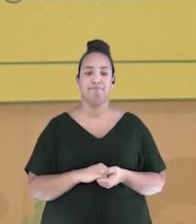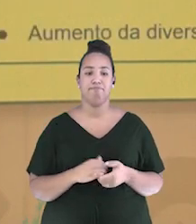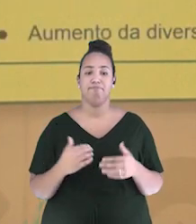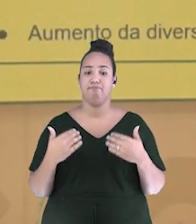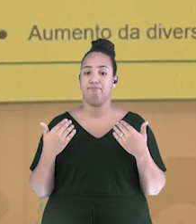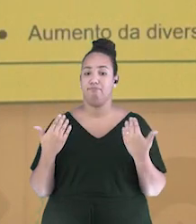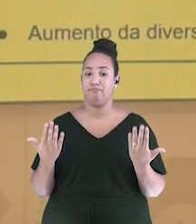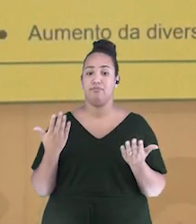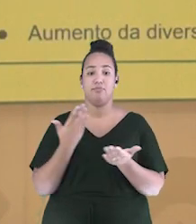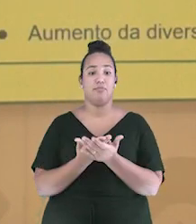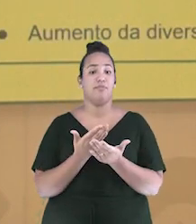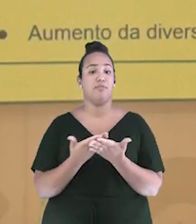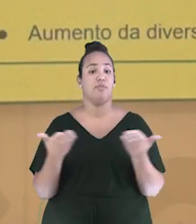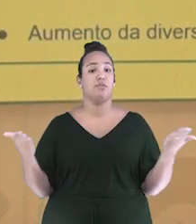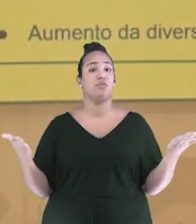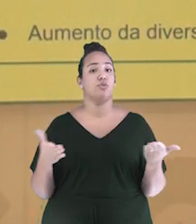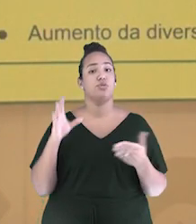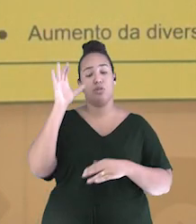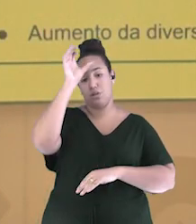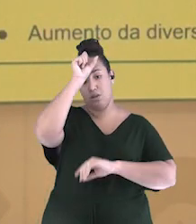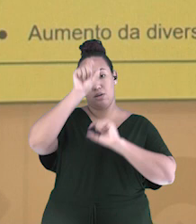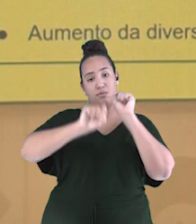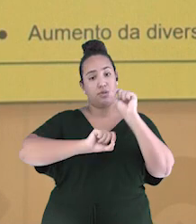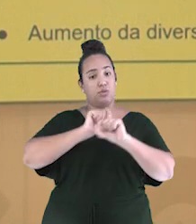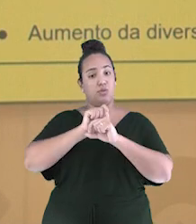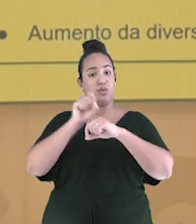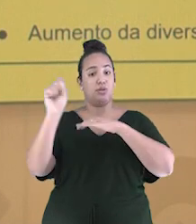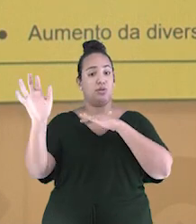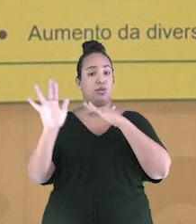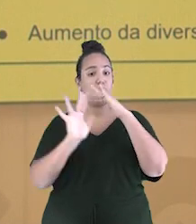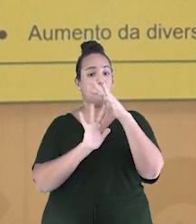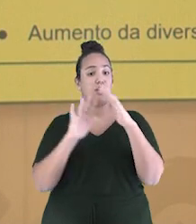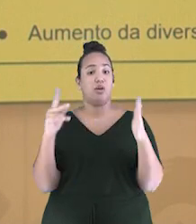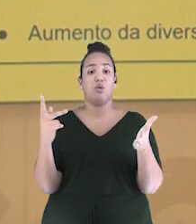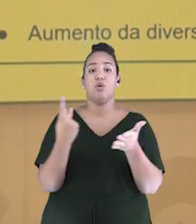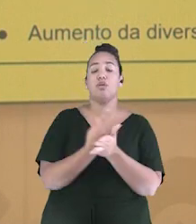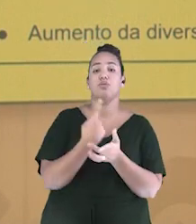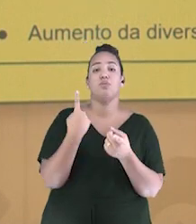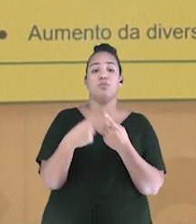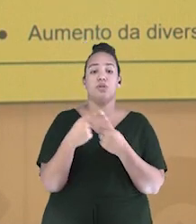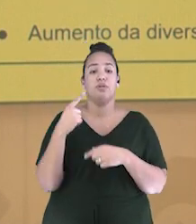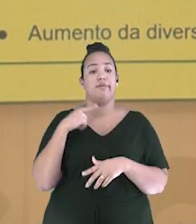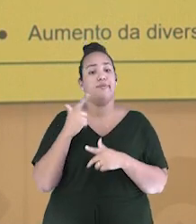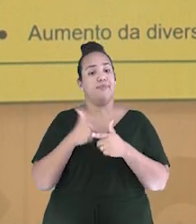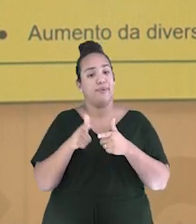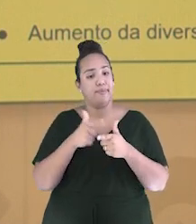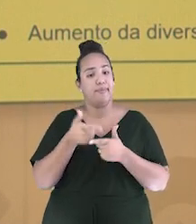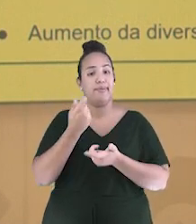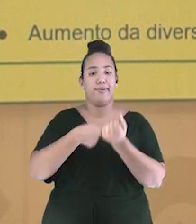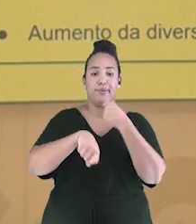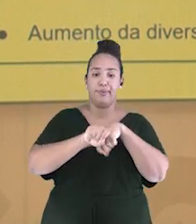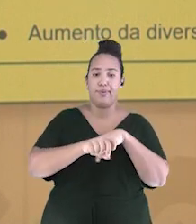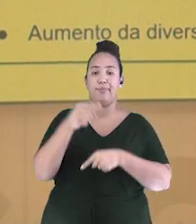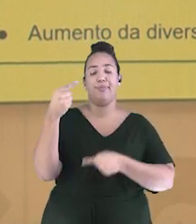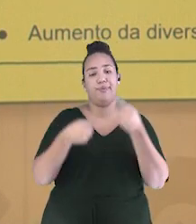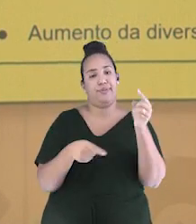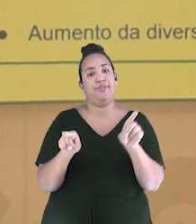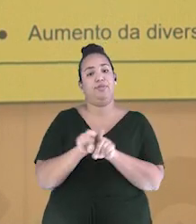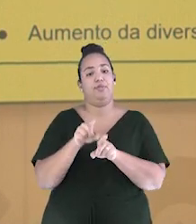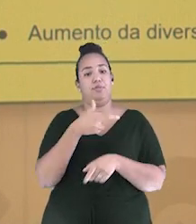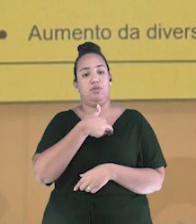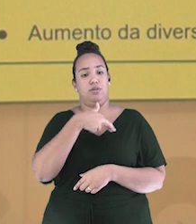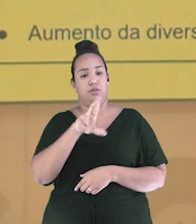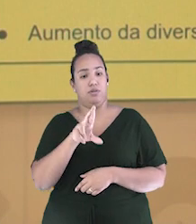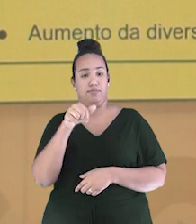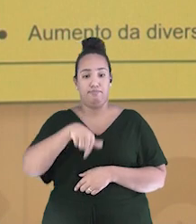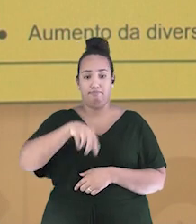aprender, então, na nossa aula de hoje, que as imigrações aconteceram por conflitos econômicos, políticos e também religiosos, e